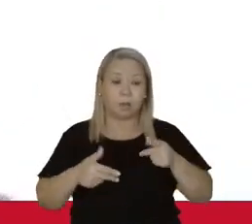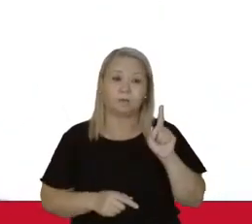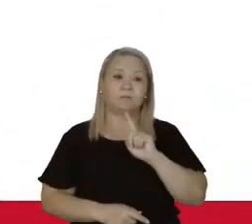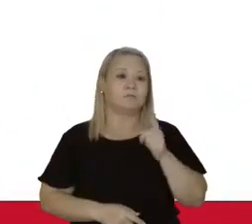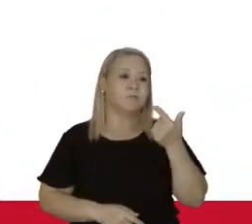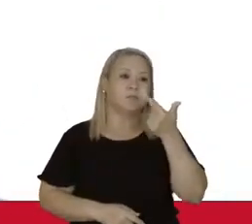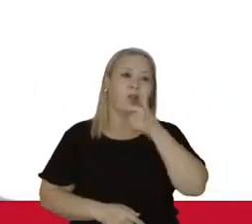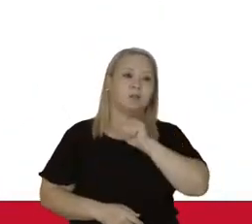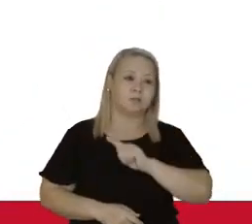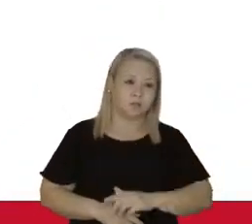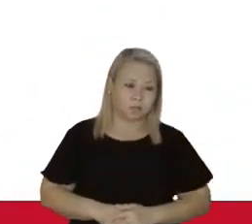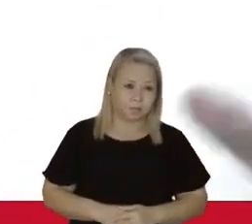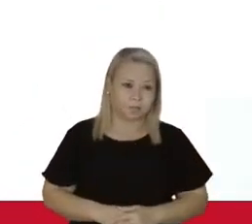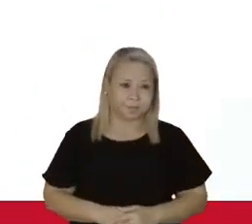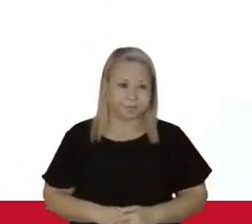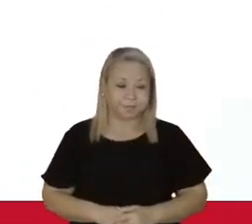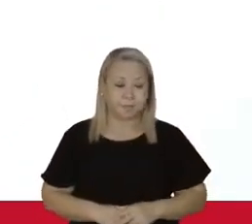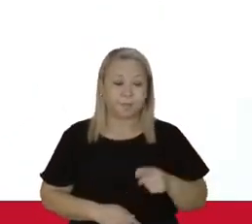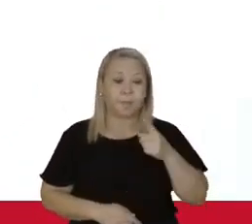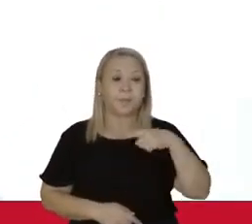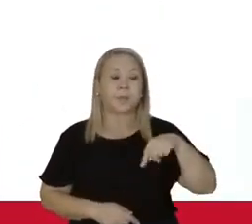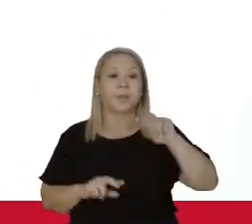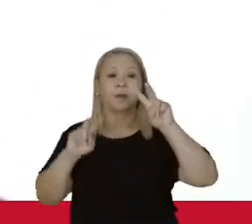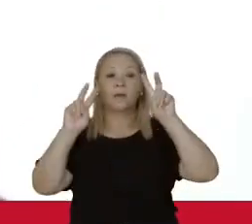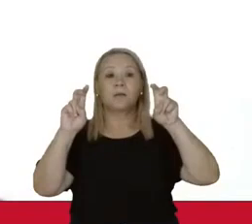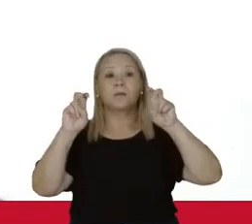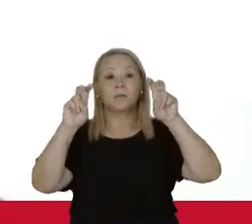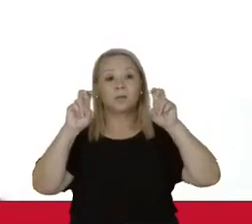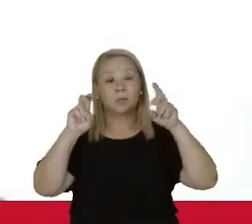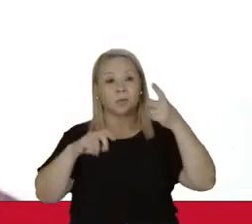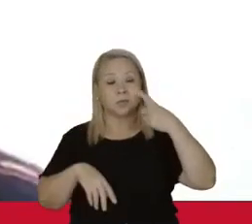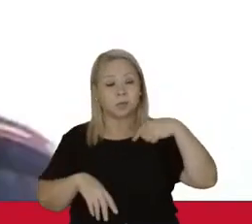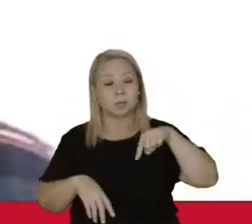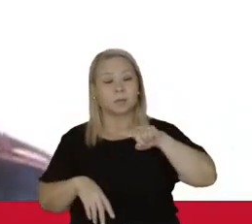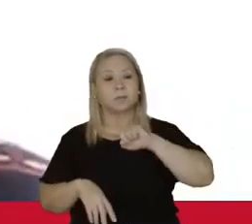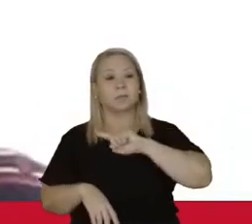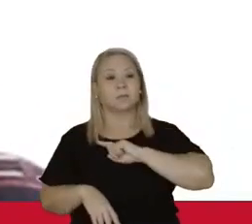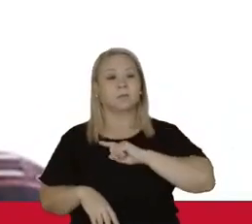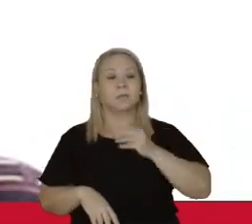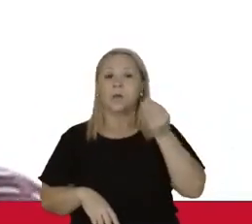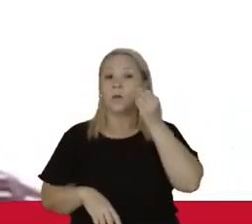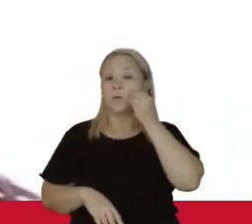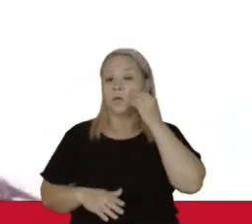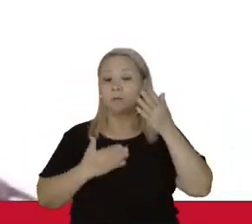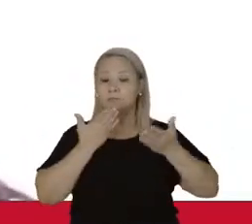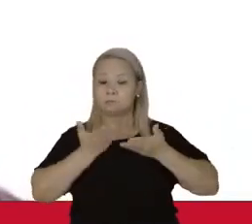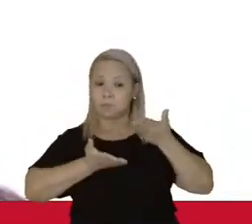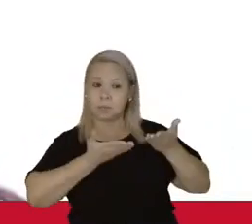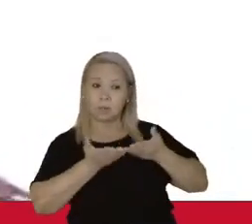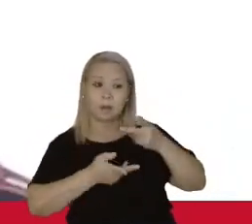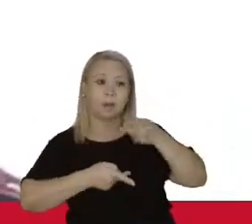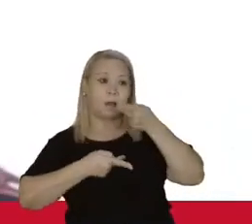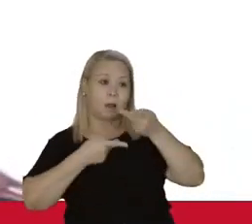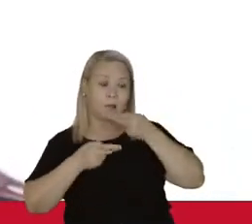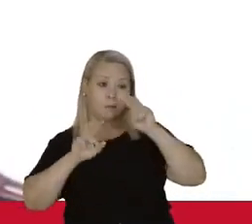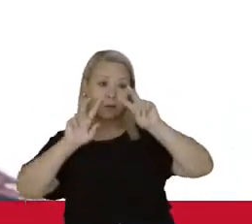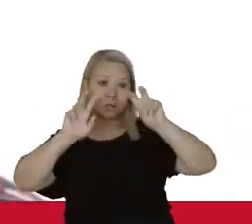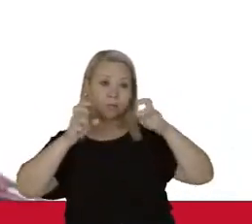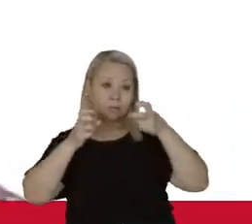padrão inalcançável. Então, essas questões são questões que a gente tenta lidar ao falar de um termo